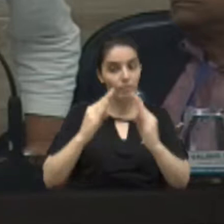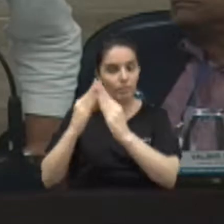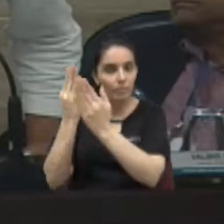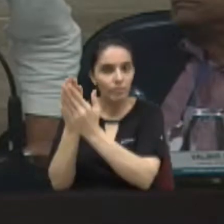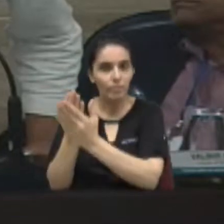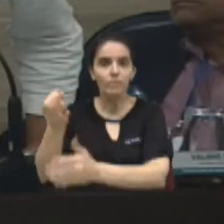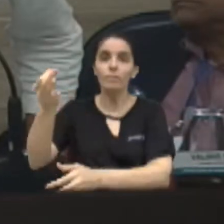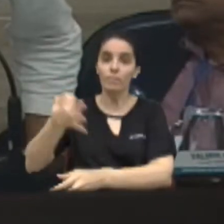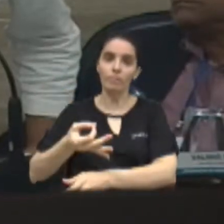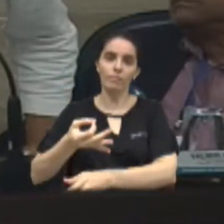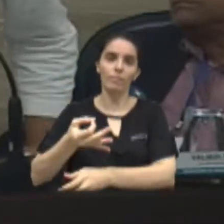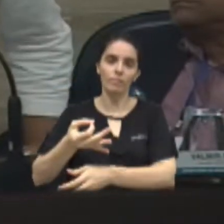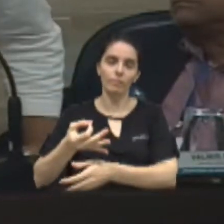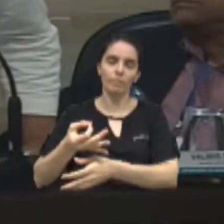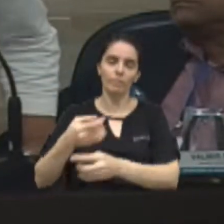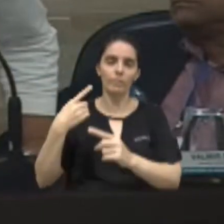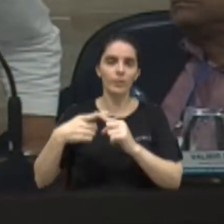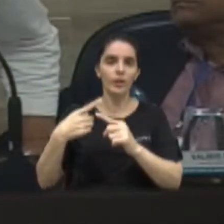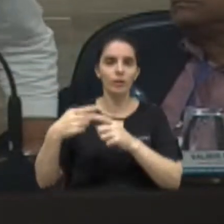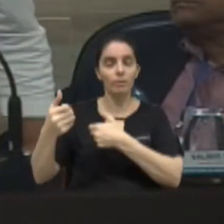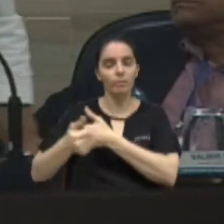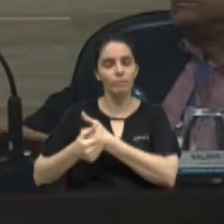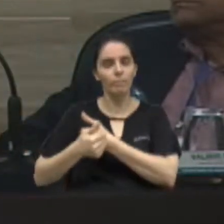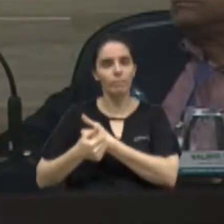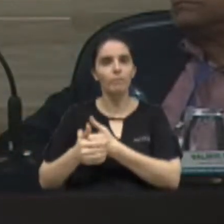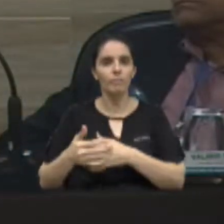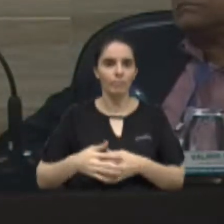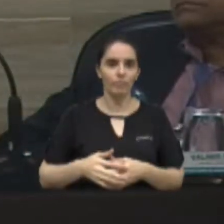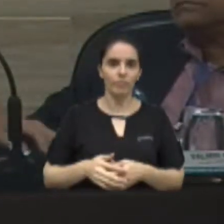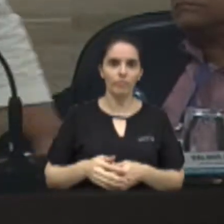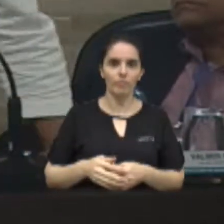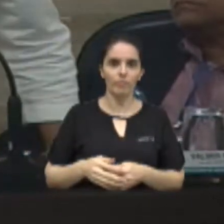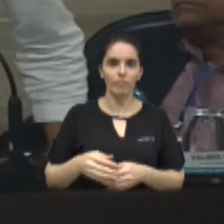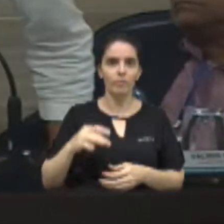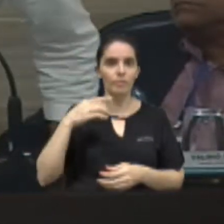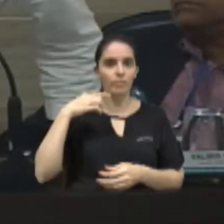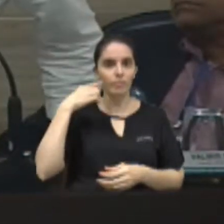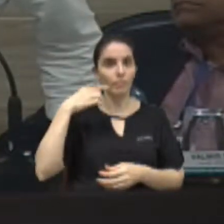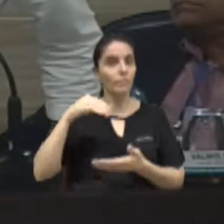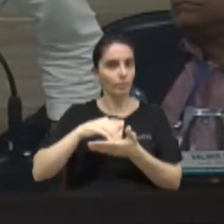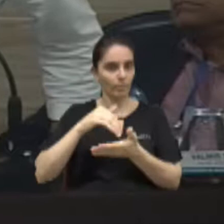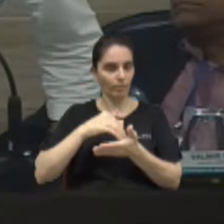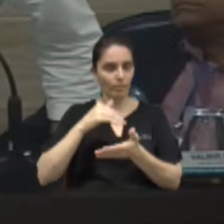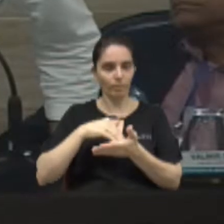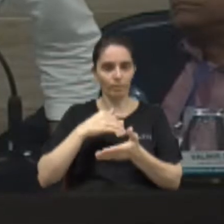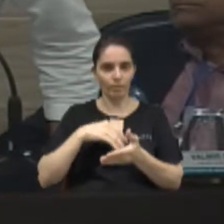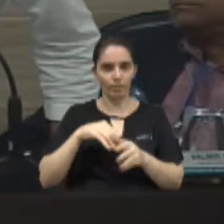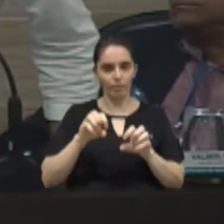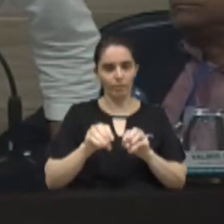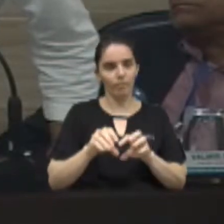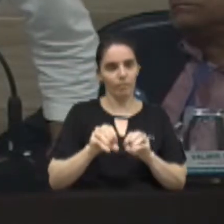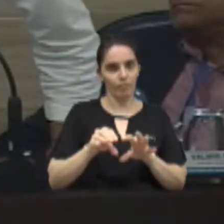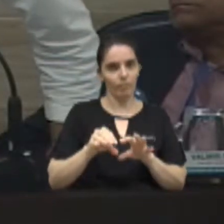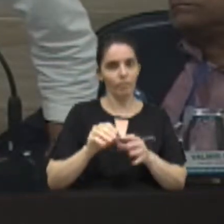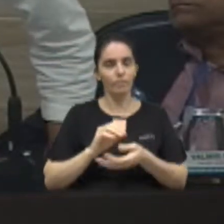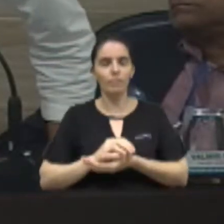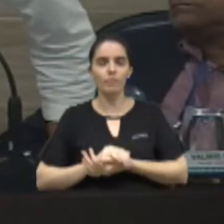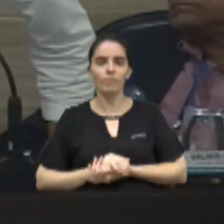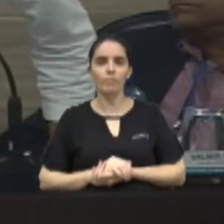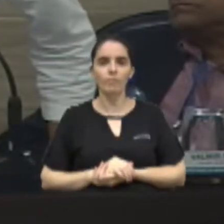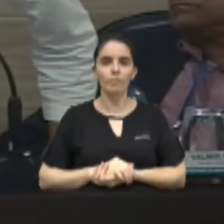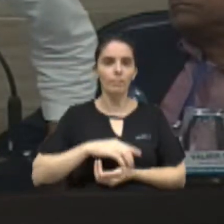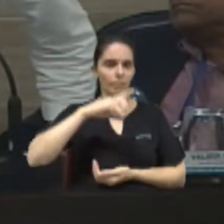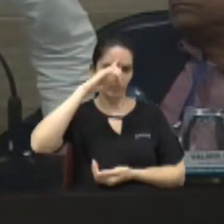é a creche, pela informação que eu estou tendo aqui do nosso secretário jurídico. Então, é